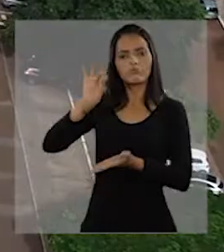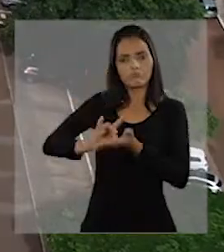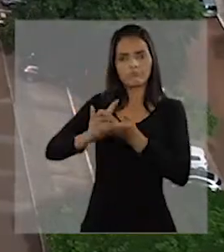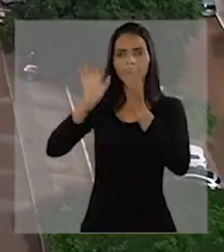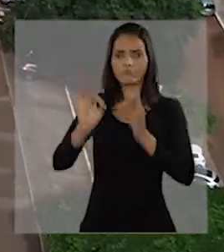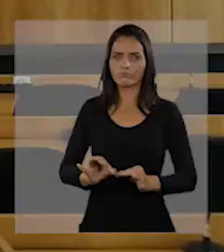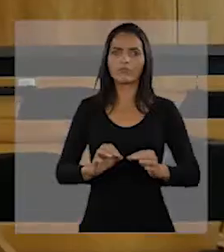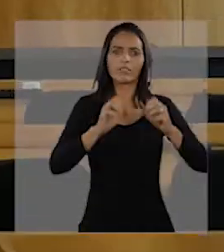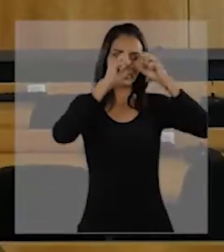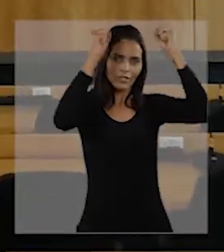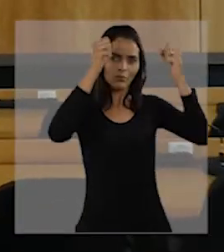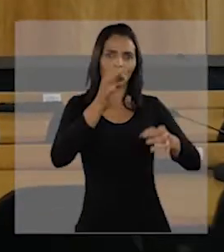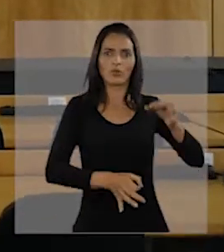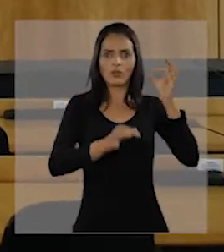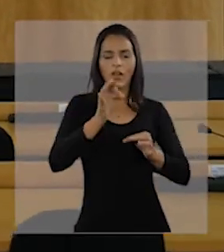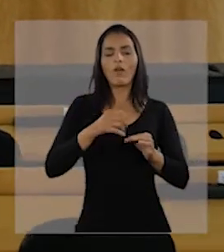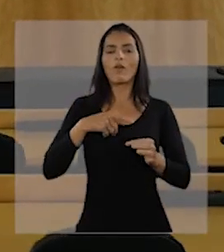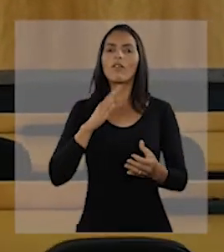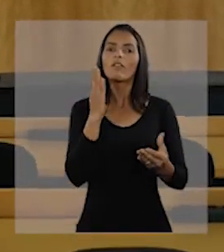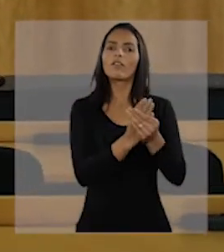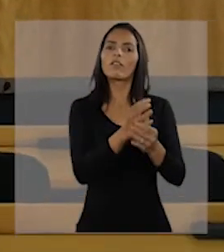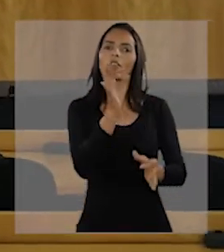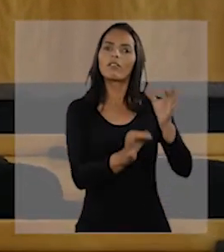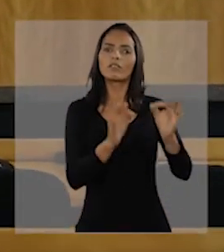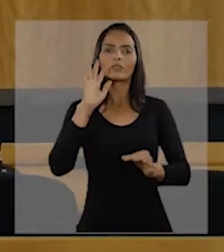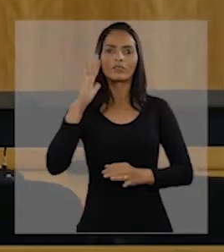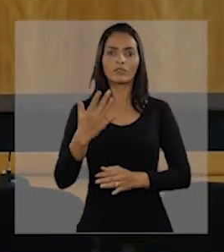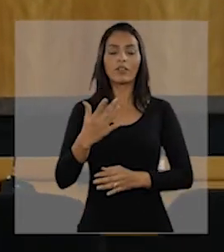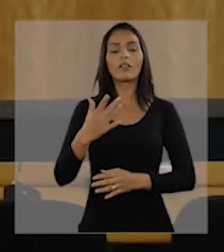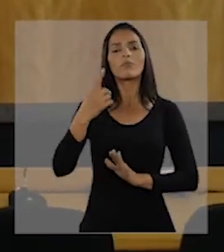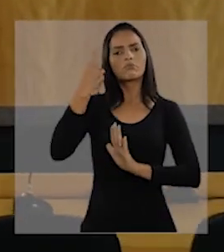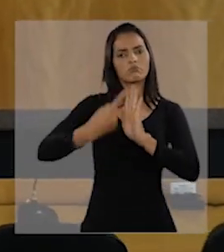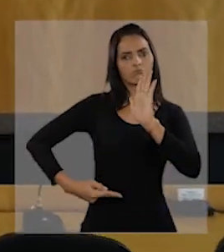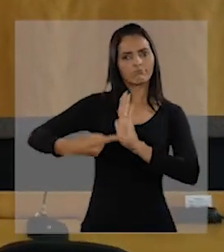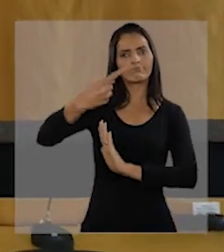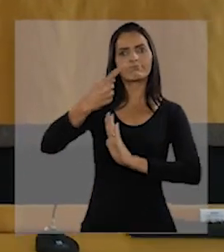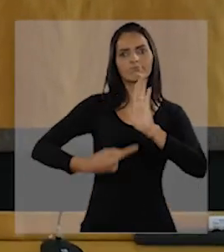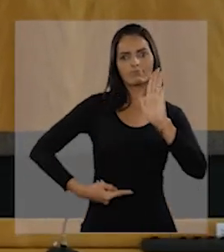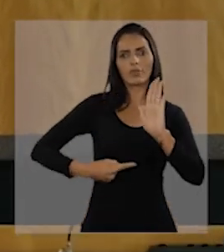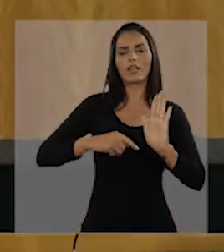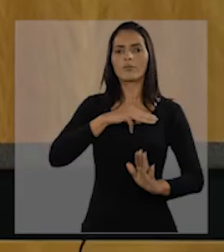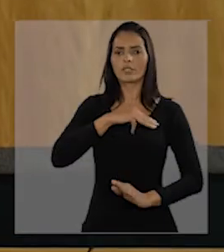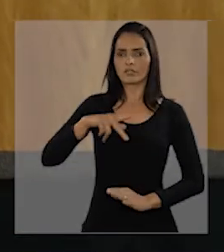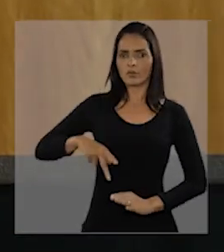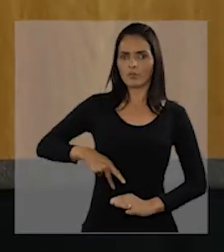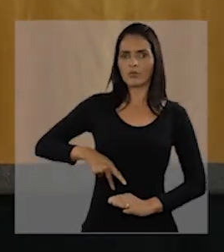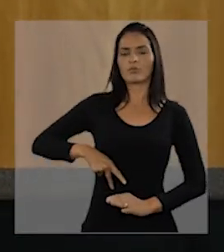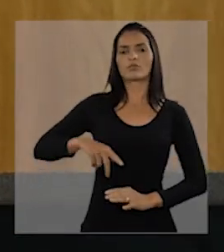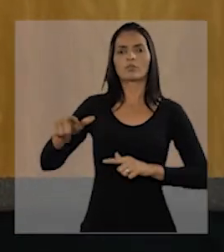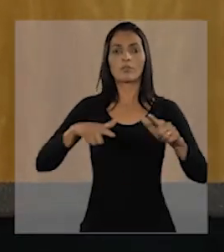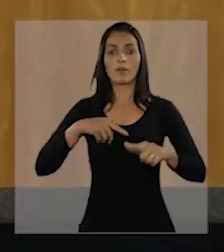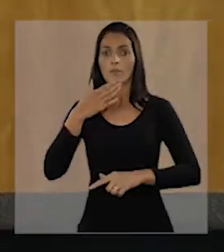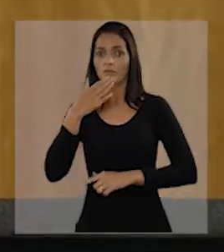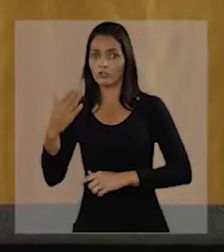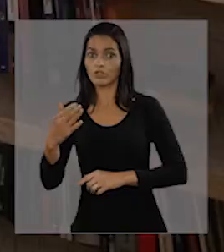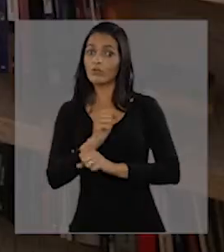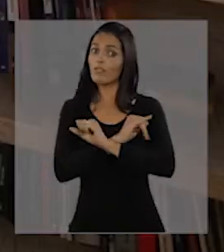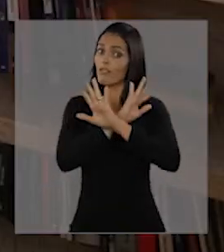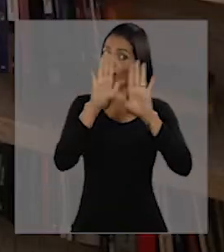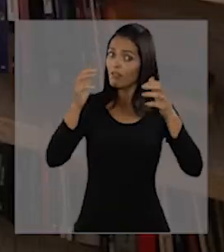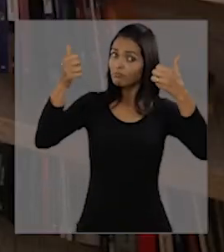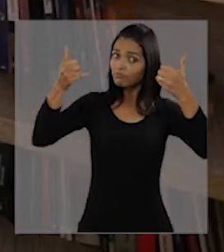posicionamento da ordem, foi confirmado pelo tribunal a liminar deferida, determinando o cancelamento dos efeitos do